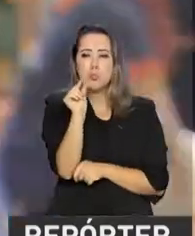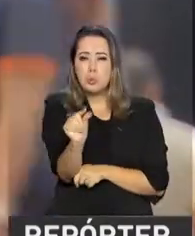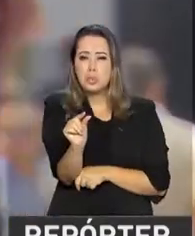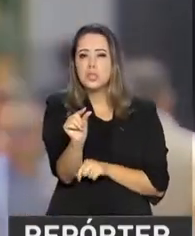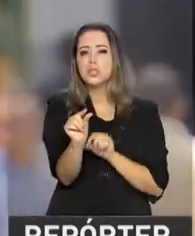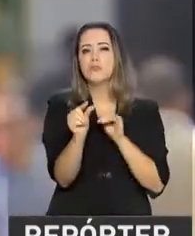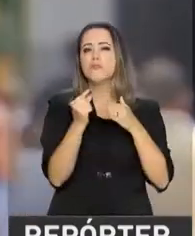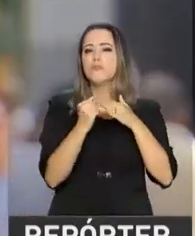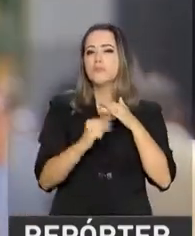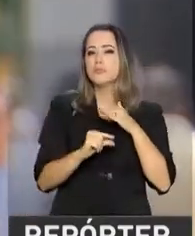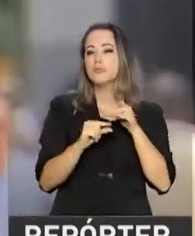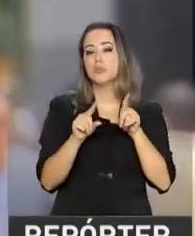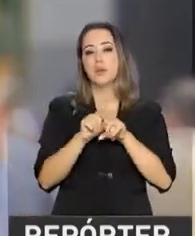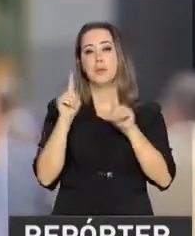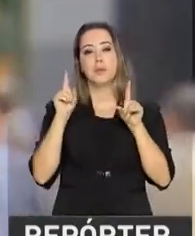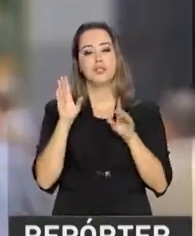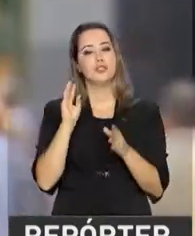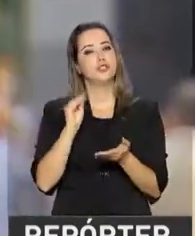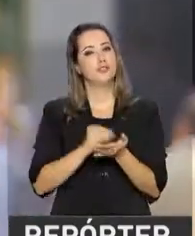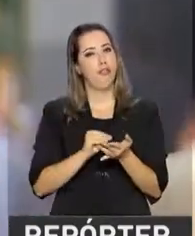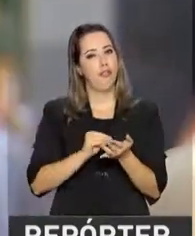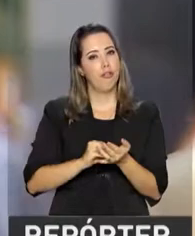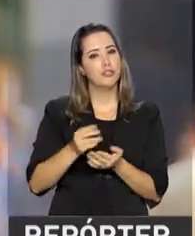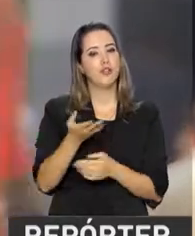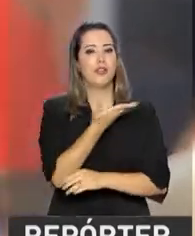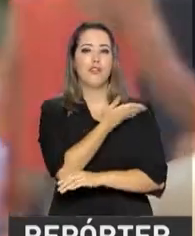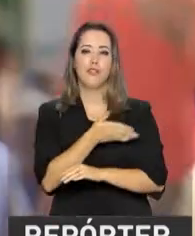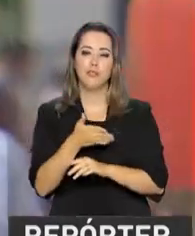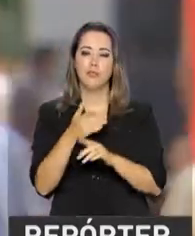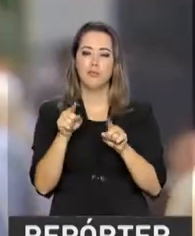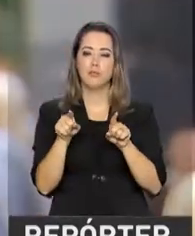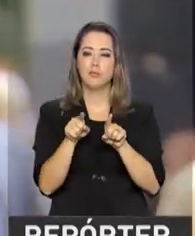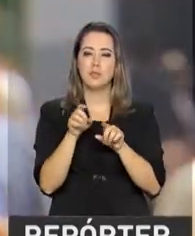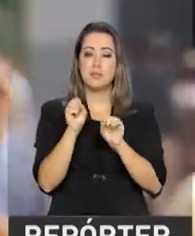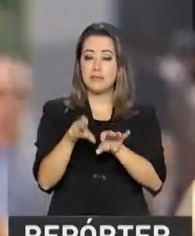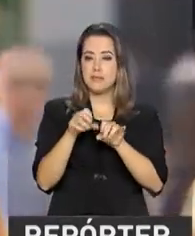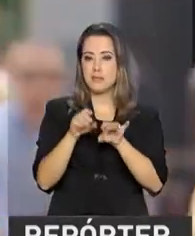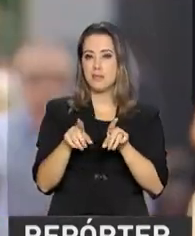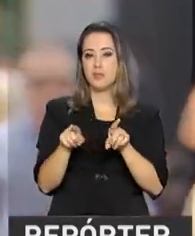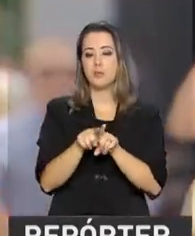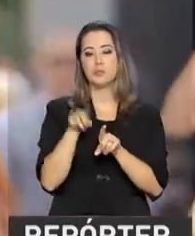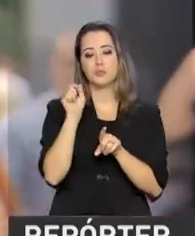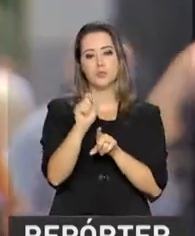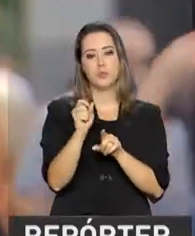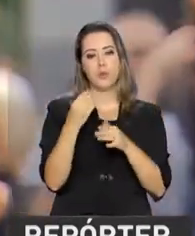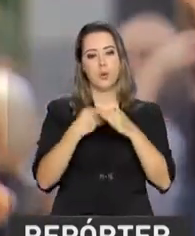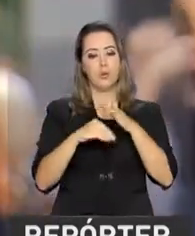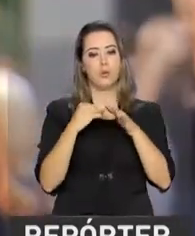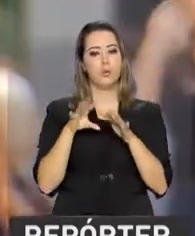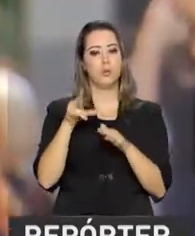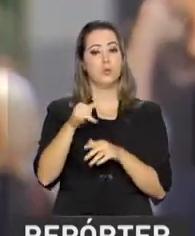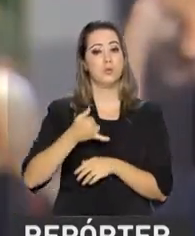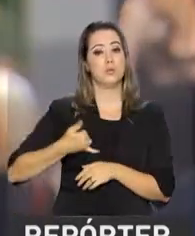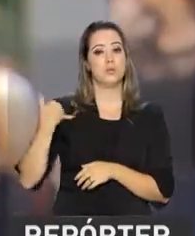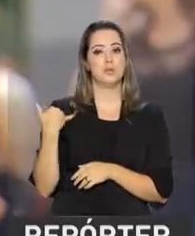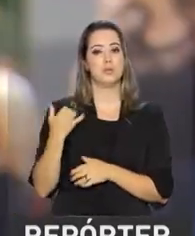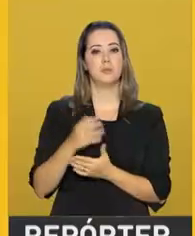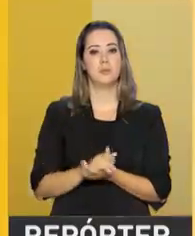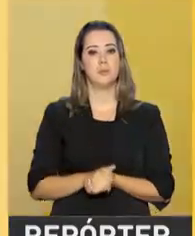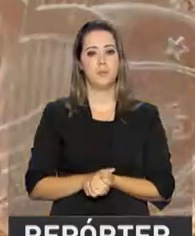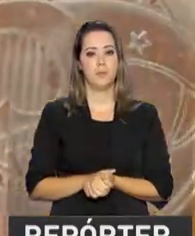a falta de costume guardar dinheiro atinge todas as faixas etárias principalmente entre os que ganham